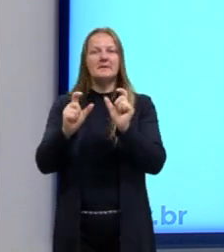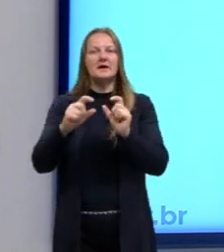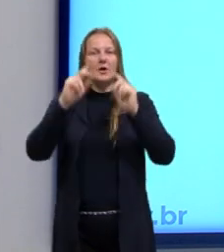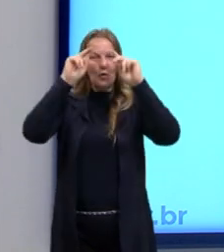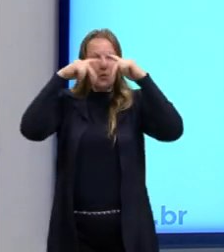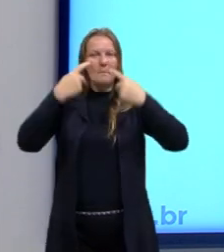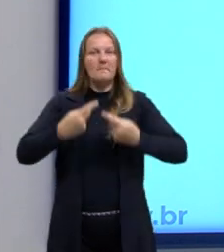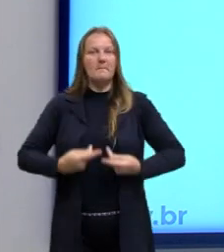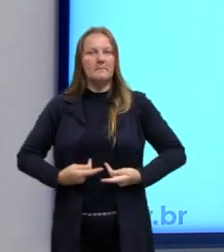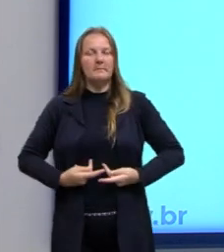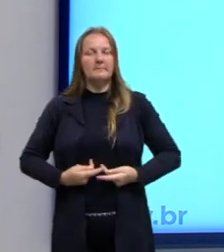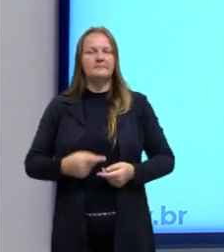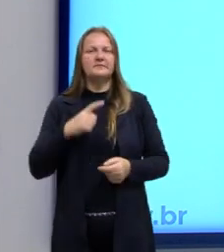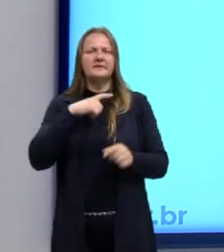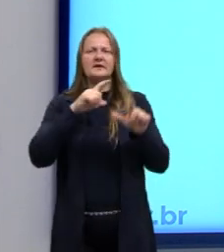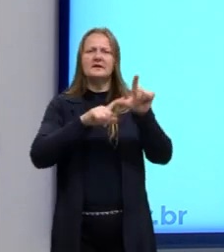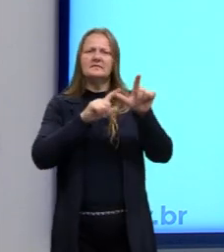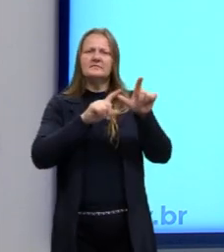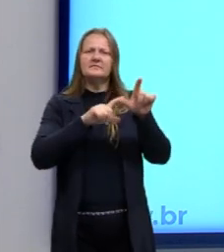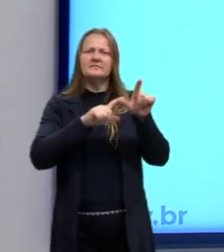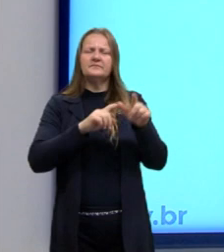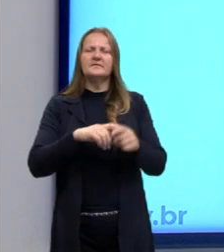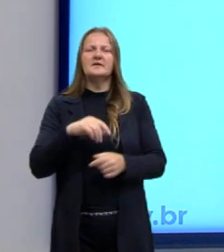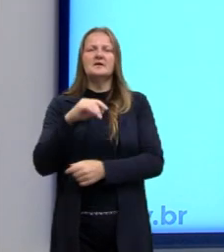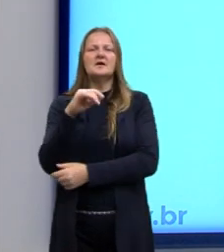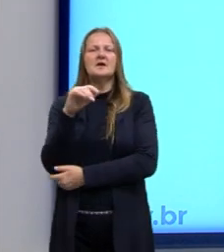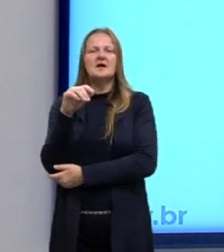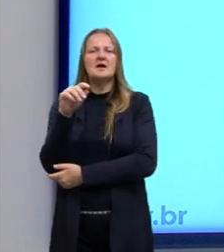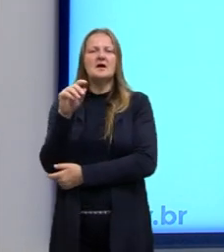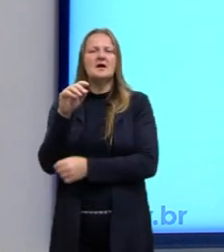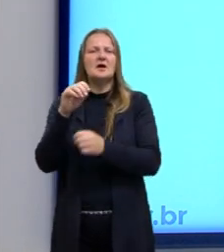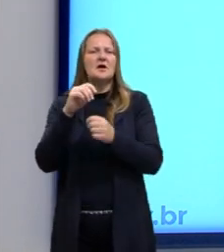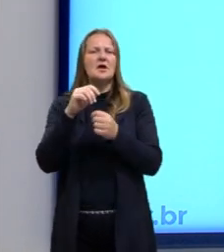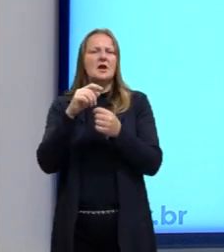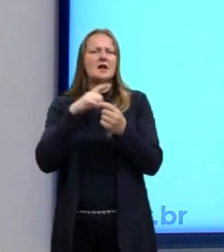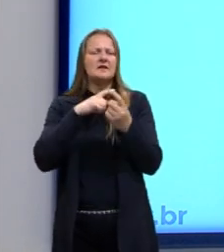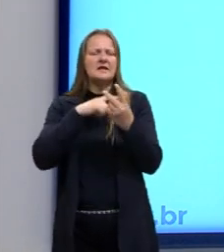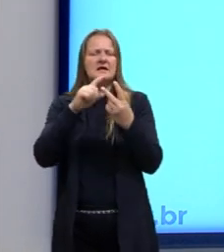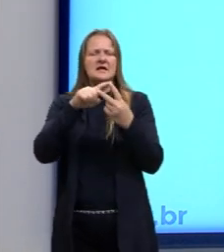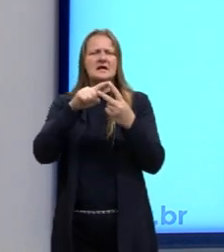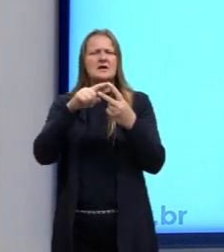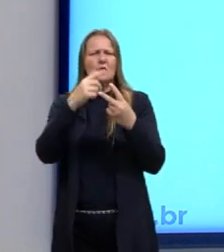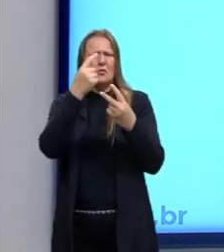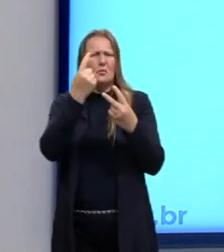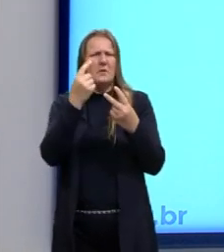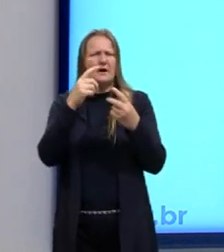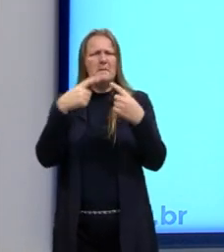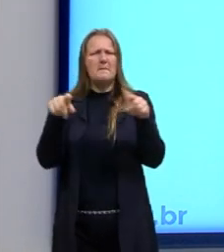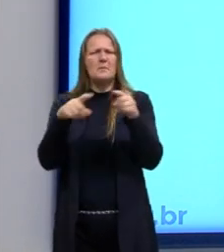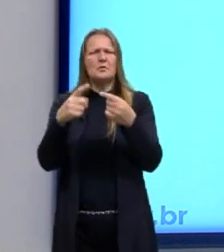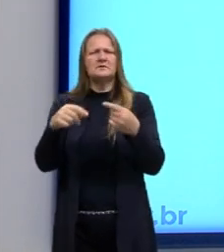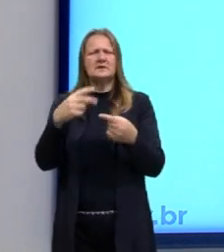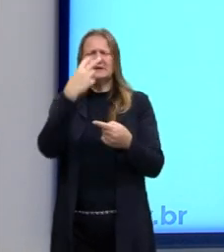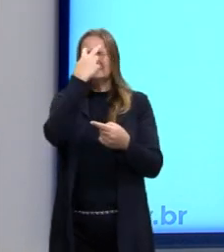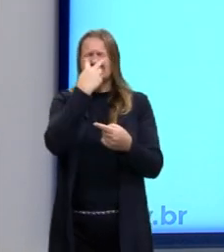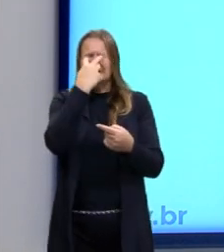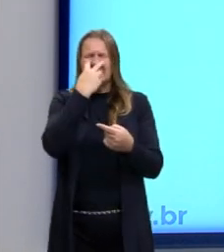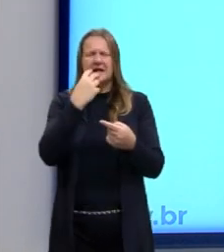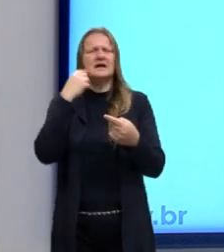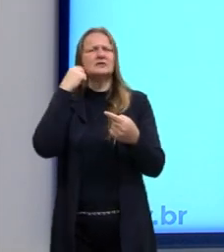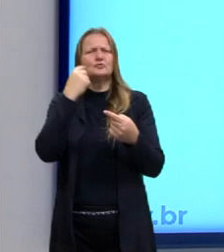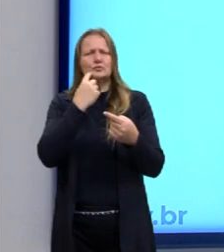tem a letra aquela jovem a Ellen Keller que era cega surda e muda e aí ela só passa a ser